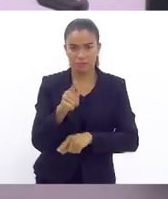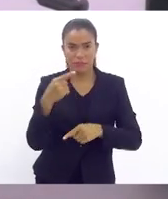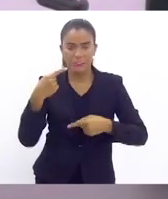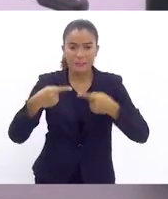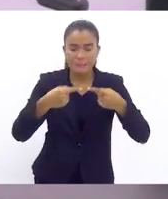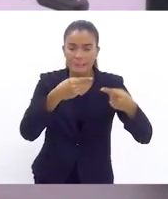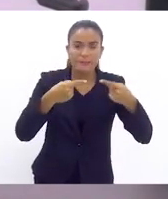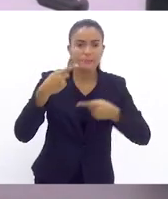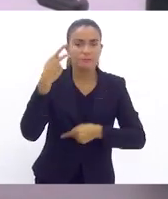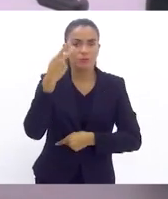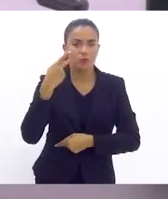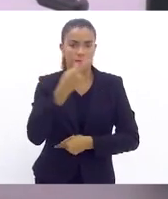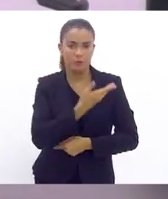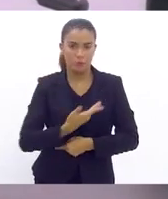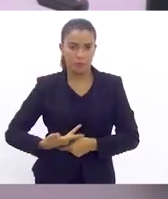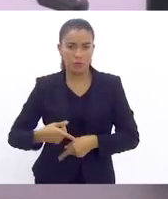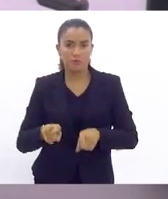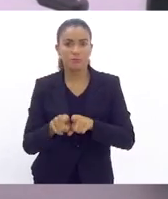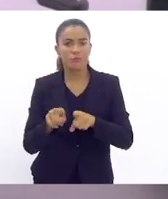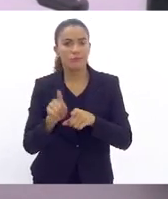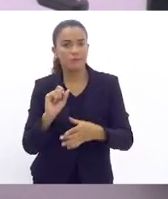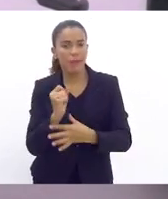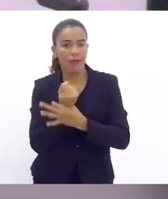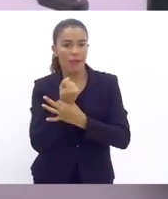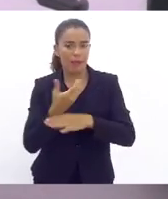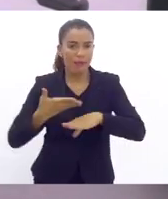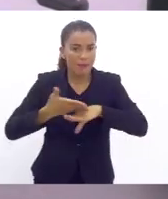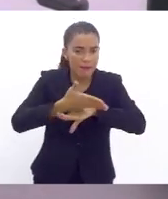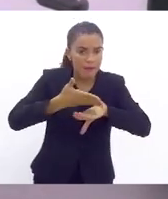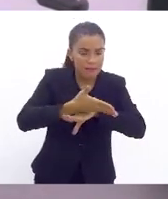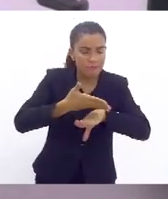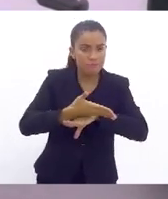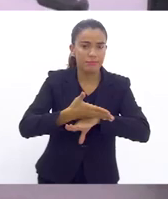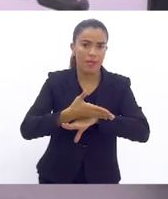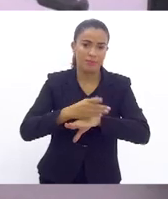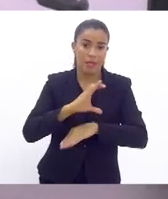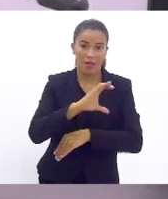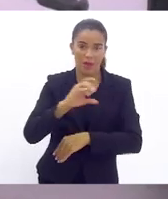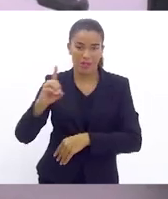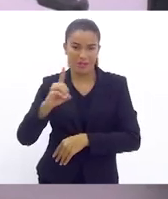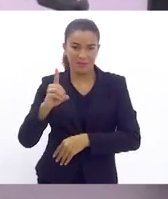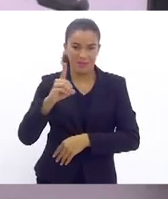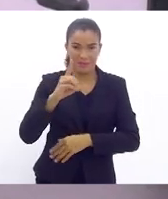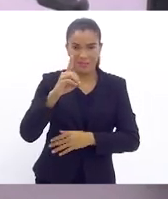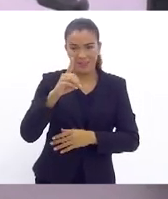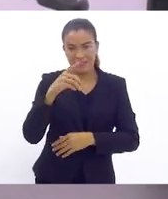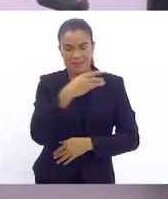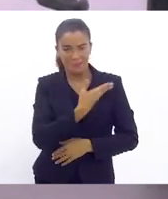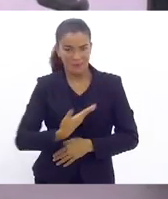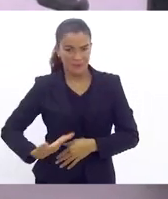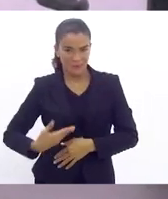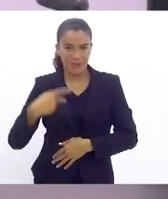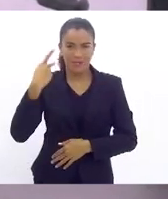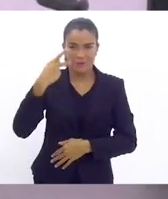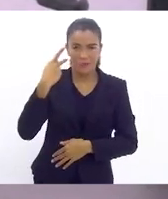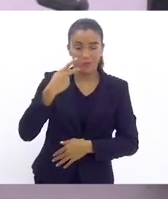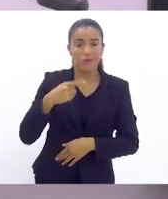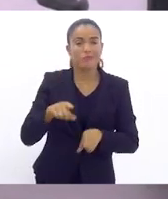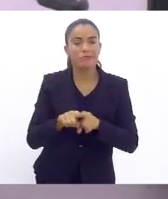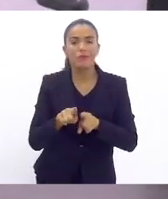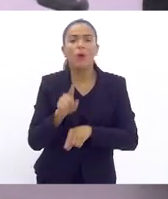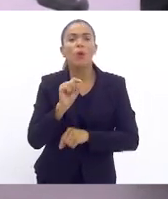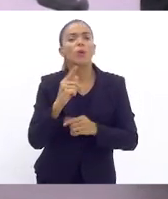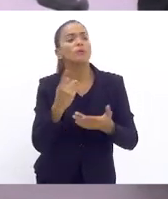de garantir o acesso ao conhecimento essa coordenação dessas políticas públicas a gente tem que ver o que que tá acontecendo